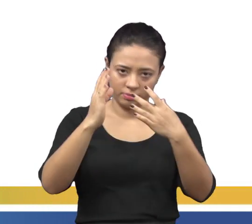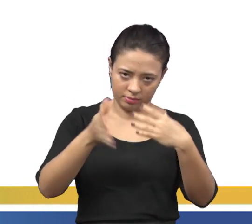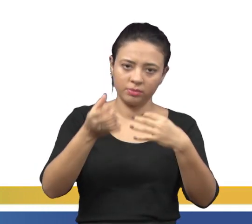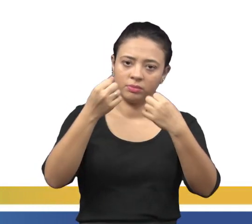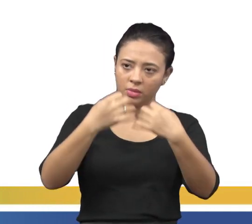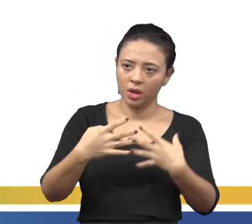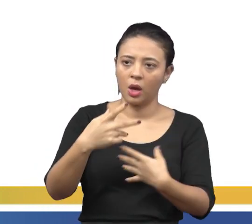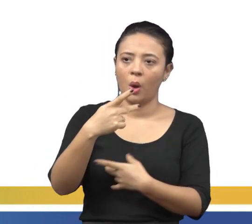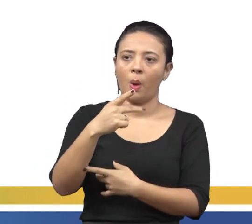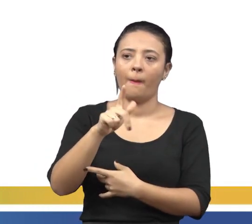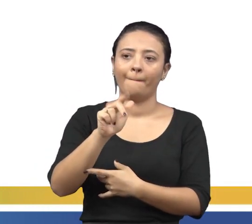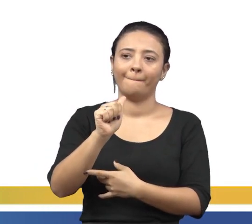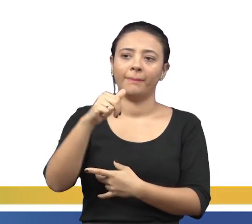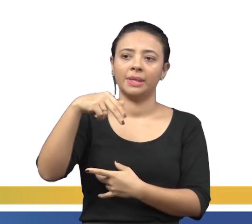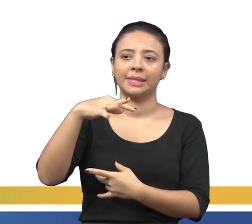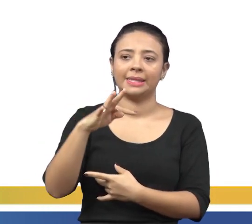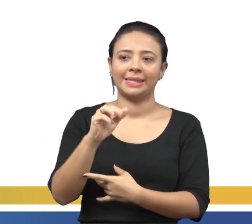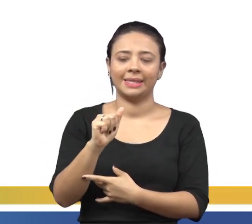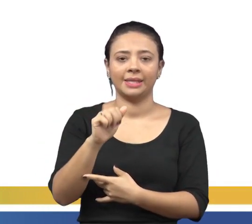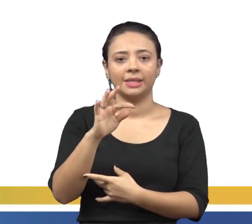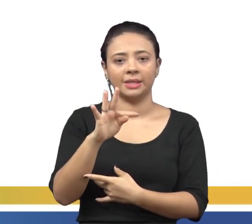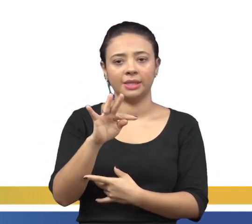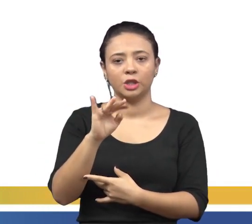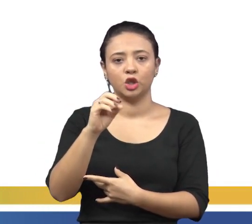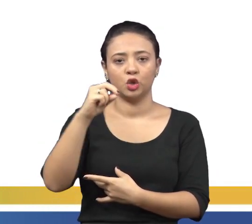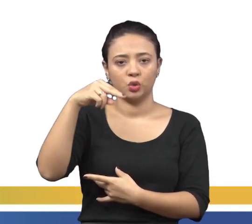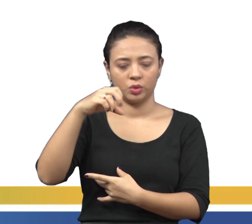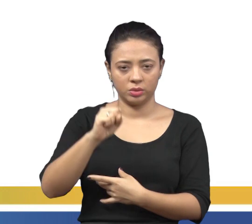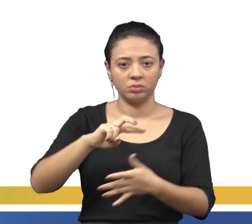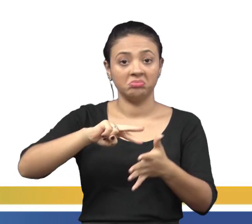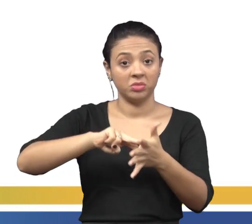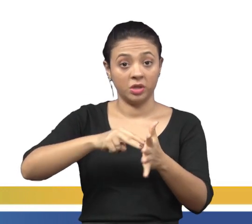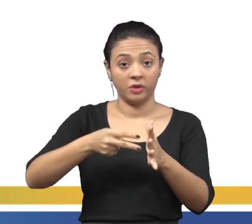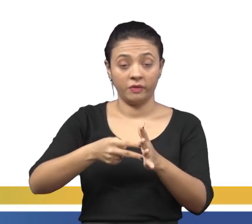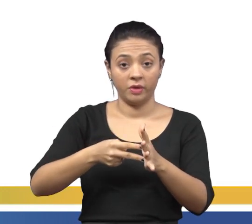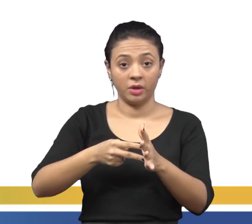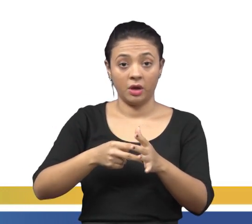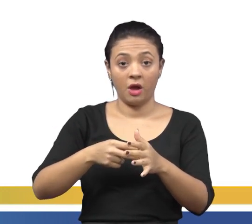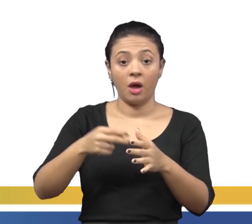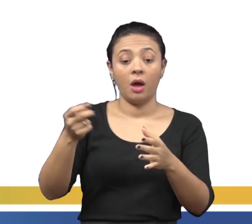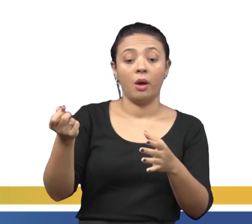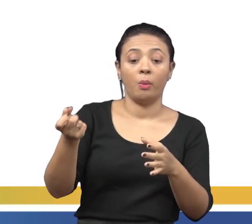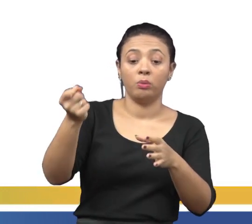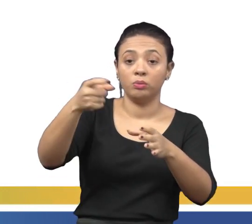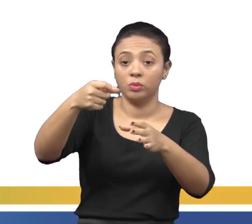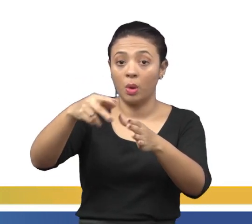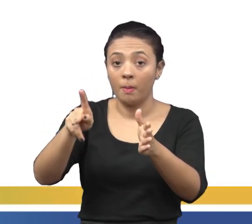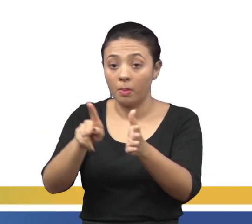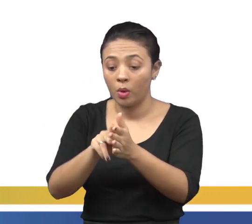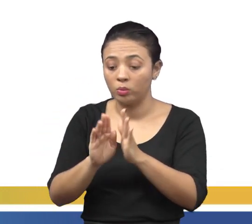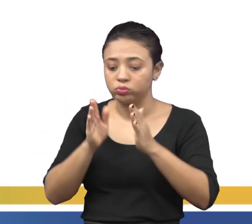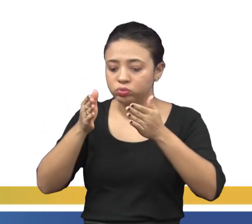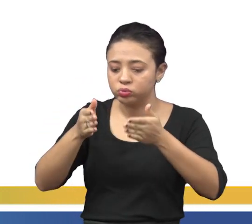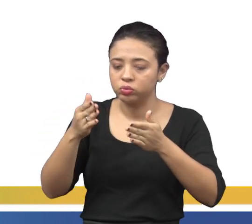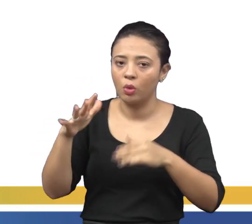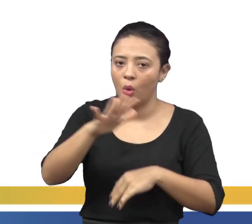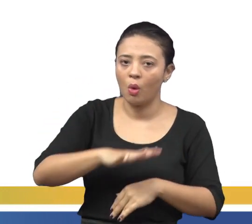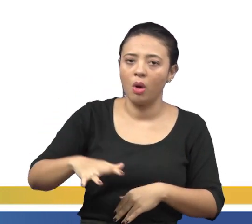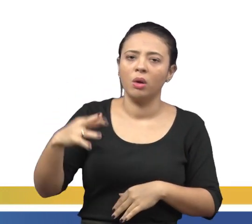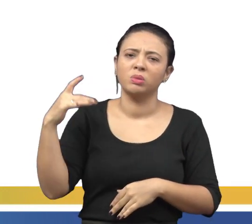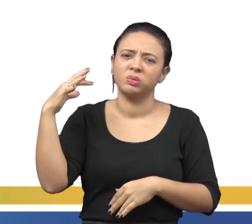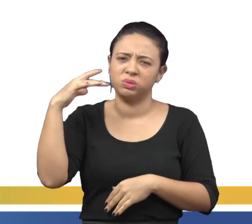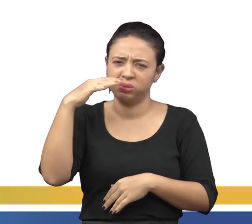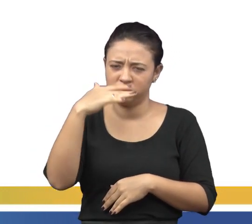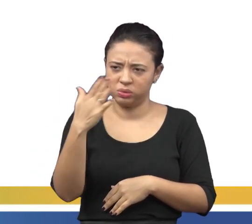vocês, que está relacionado à agricultura de uma área tropical, com mão de obra desqualificada, e a agricultura itinerante é